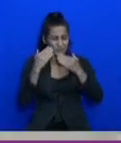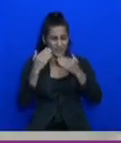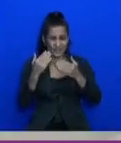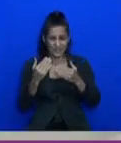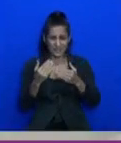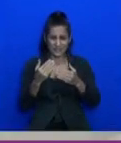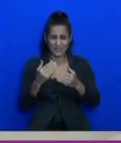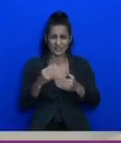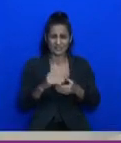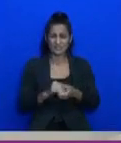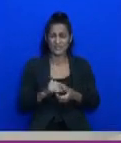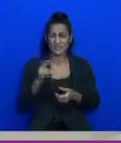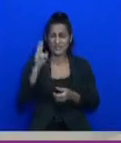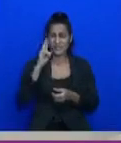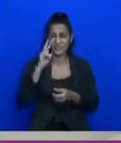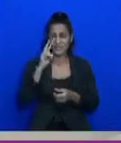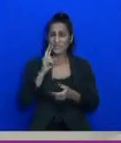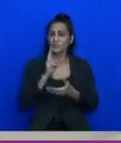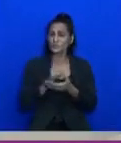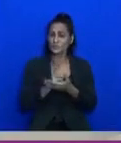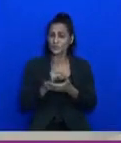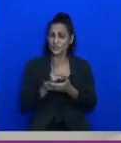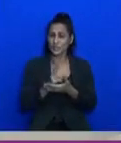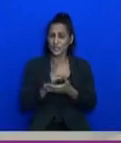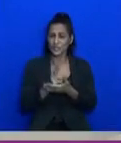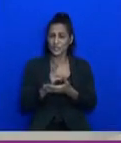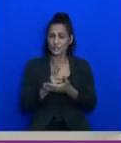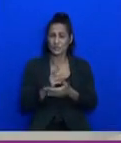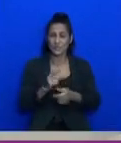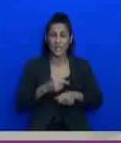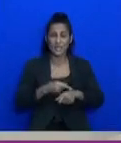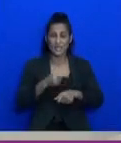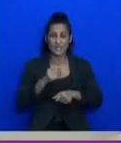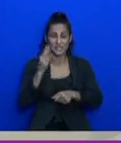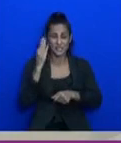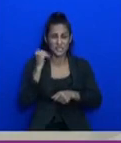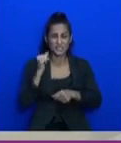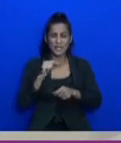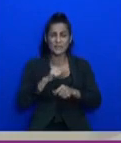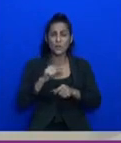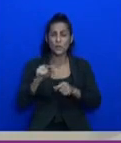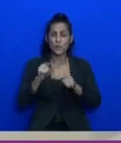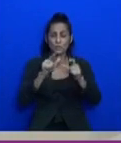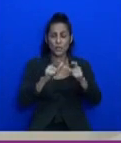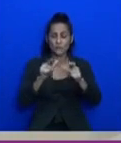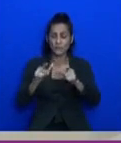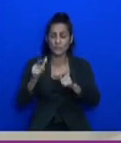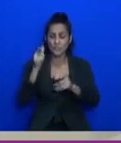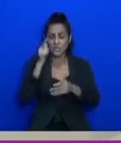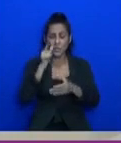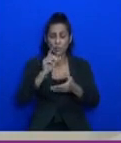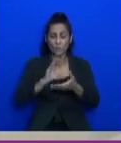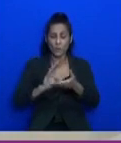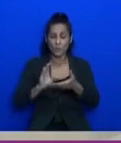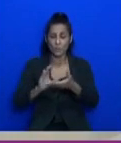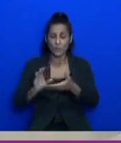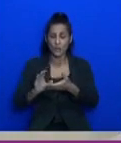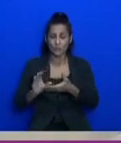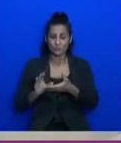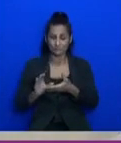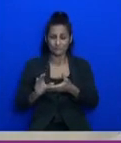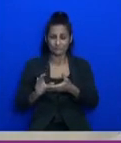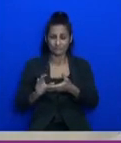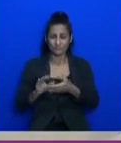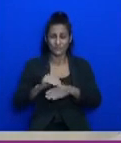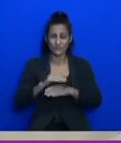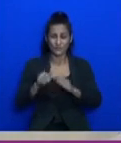senhoras auditoras. Lembrando sempre que dentro de instantes você já poderá saber de onde são as apostas vencedoras ou ainda se o prêmio